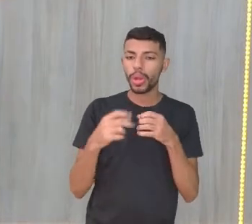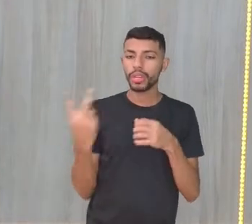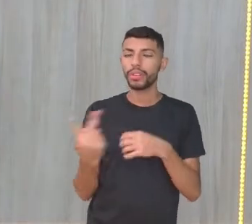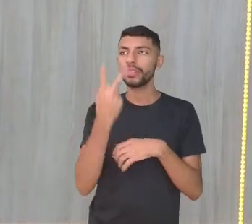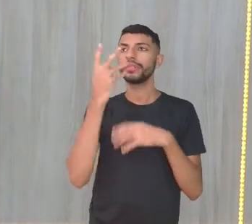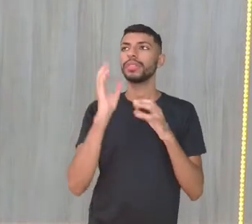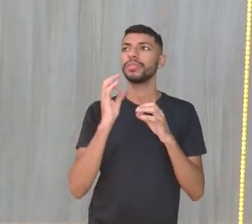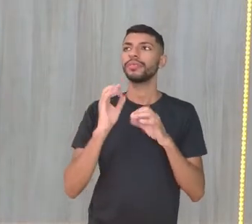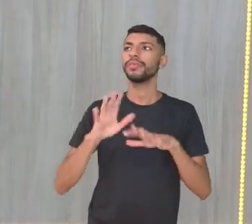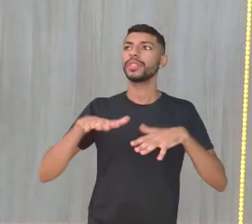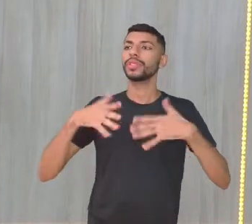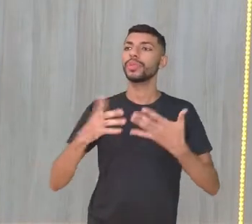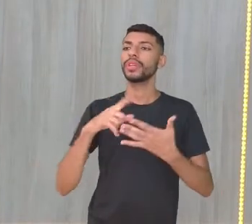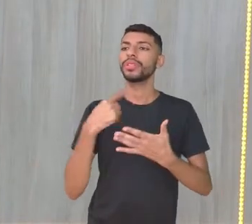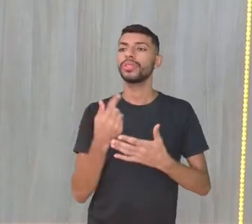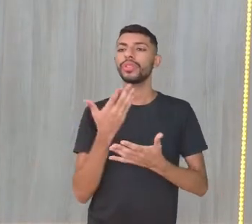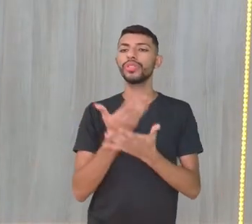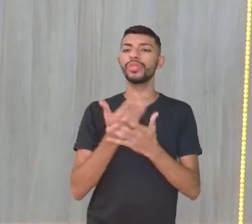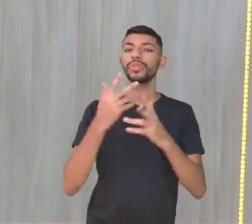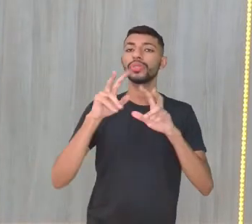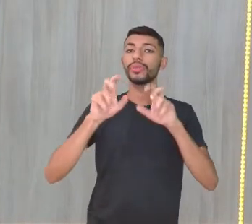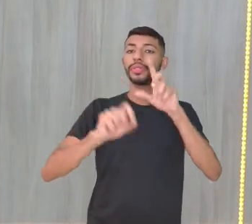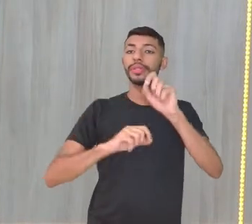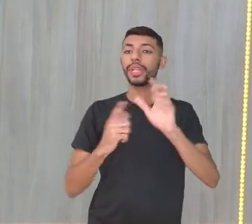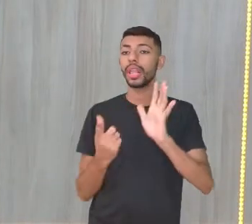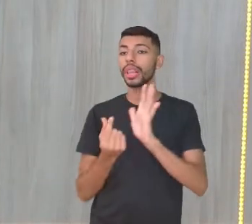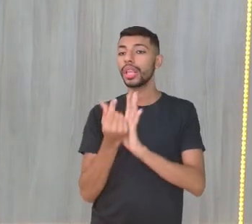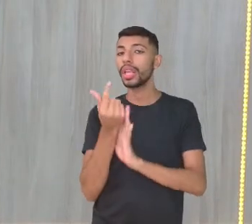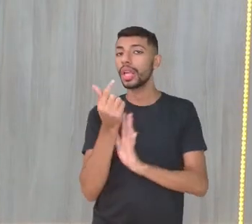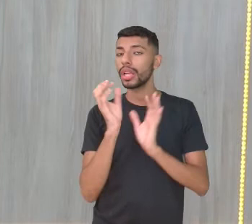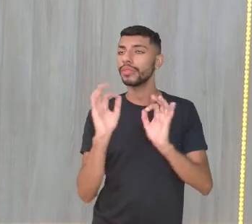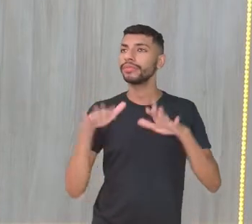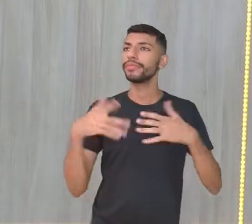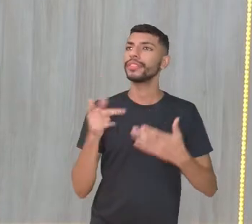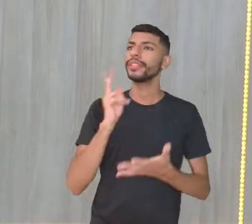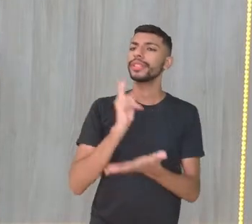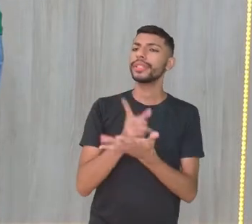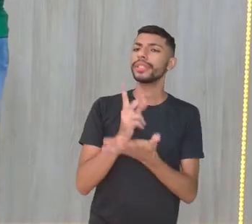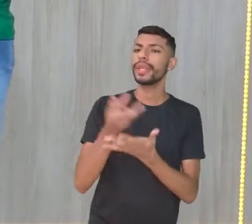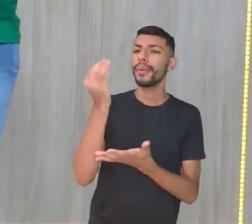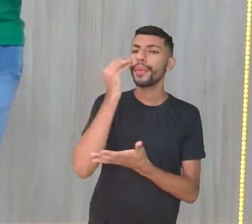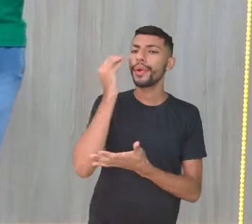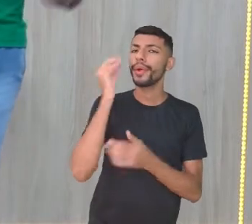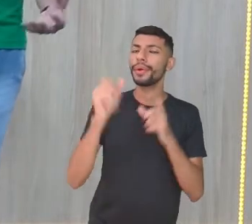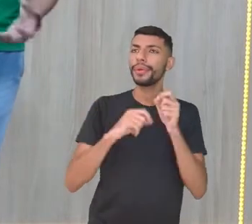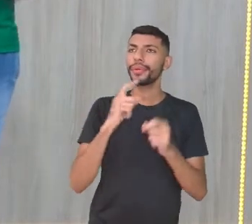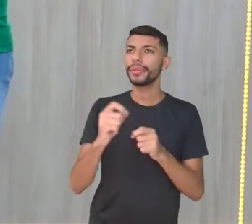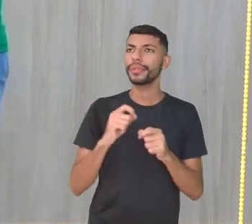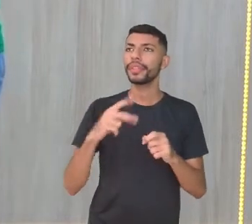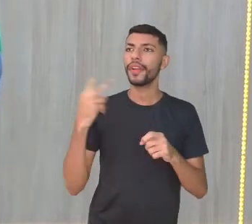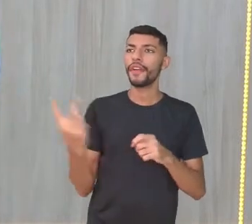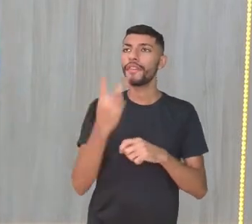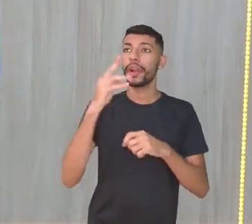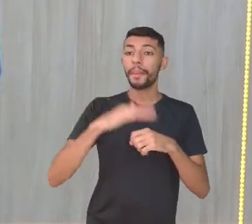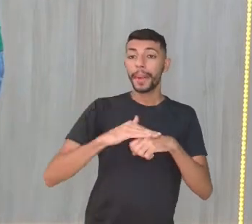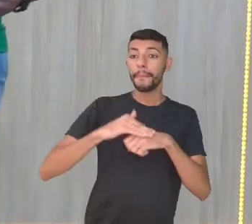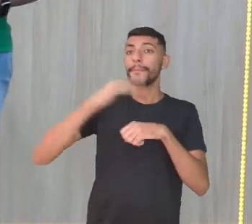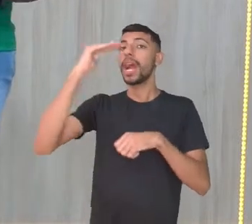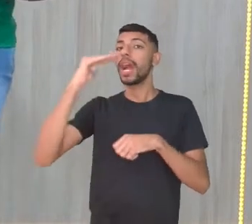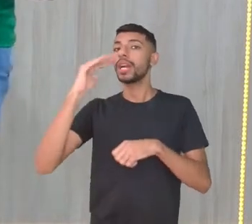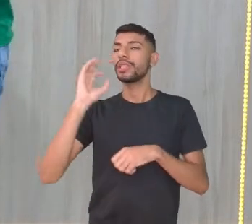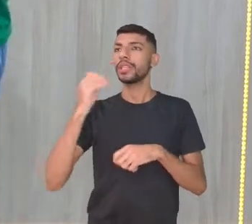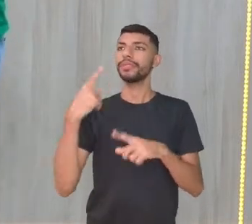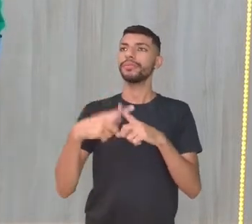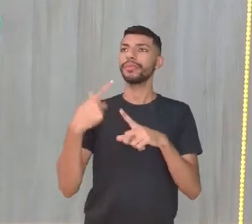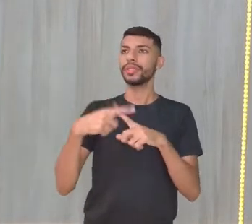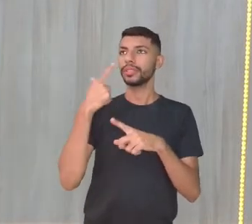valores quando a gente fala de dinheiro, certo? Então, sempre tente aí aproximar os valores para mais, beleza?